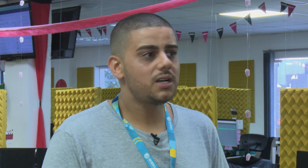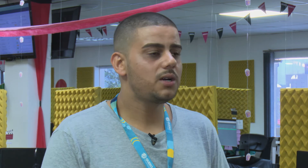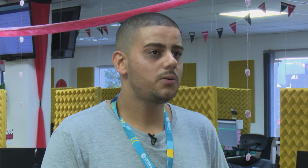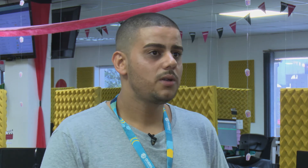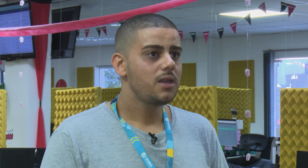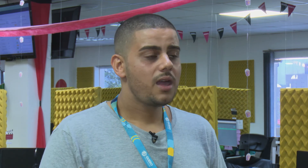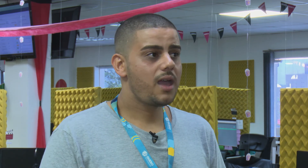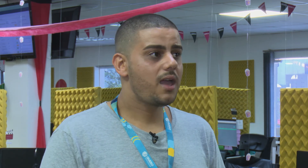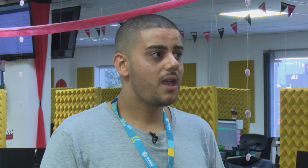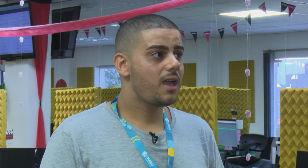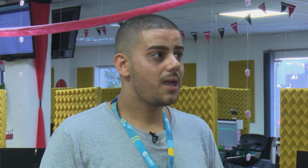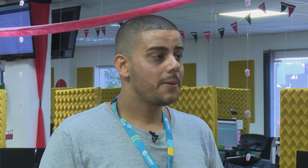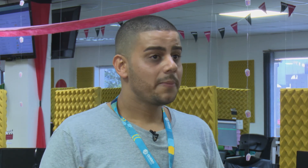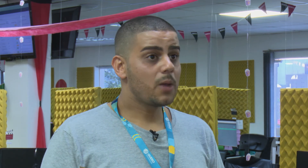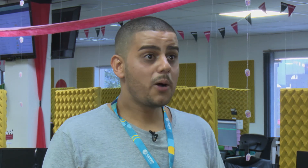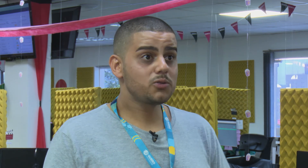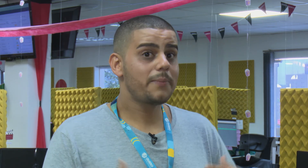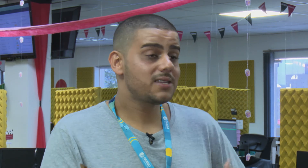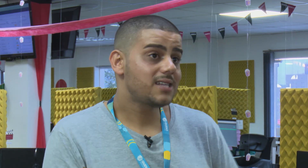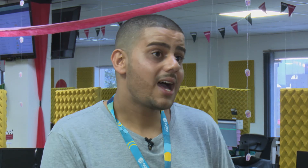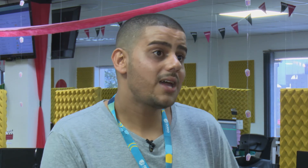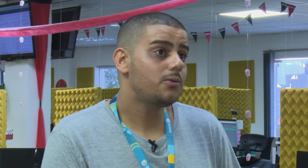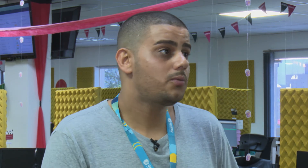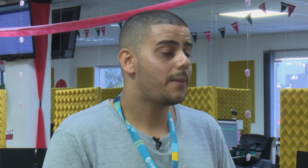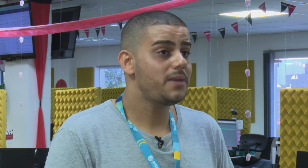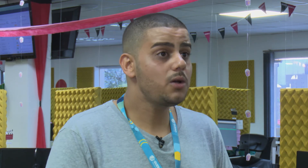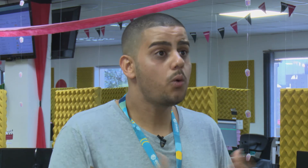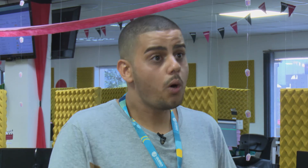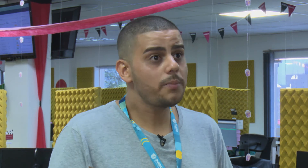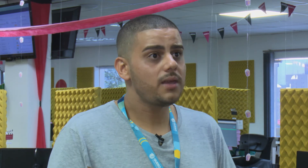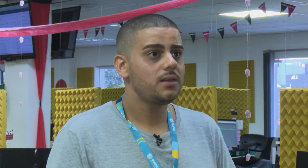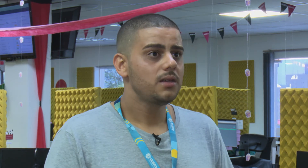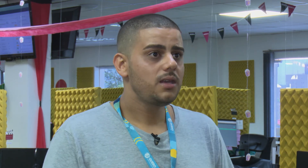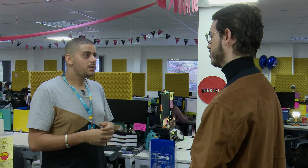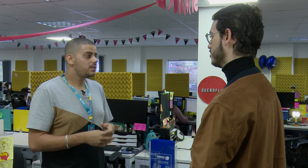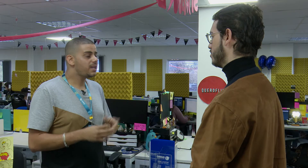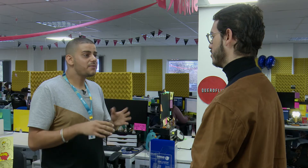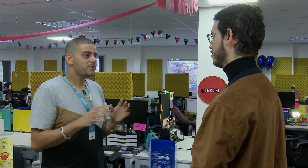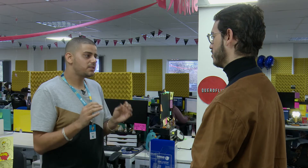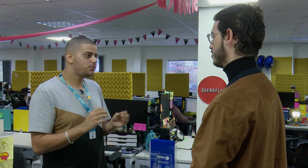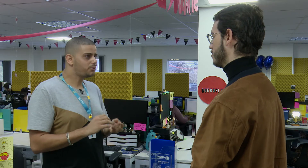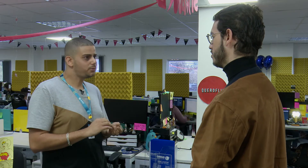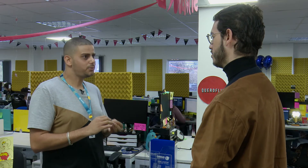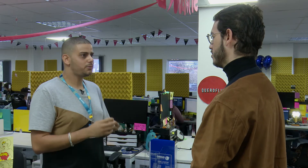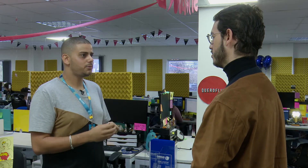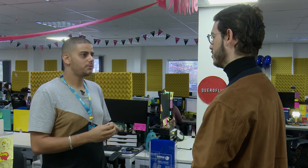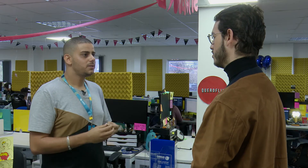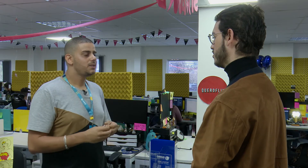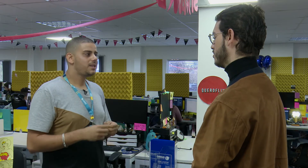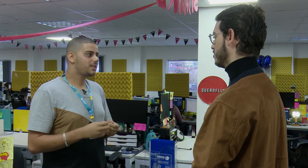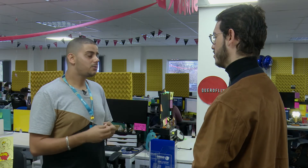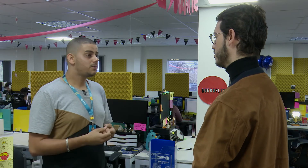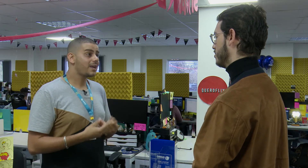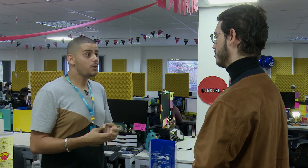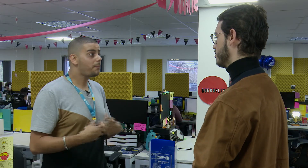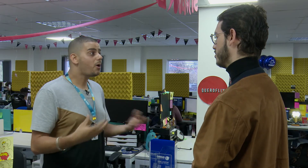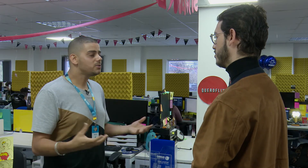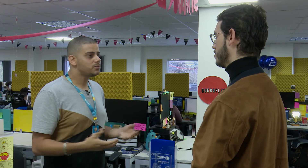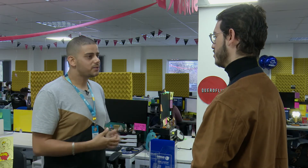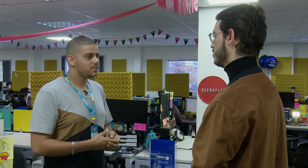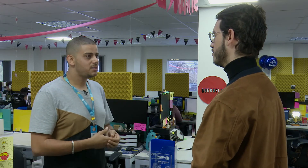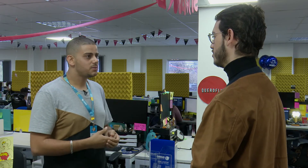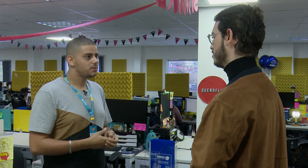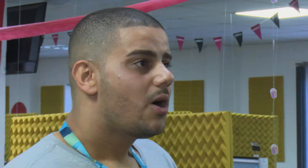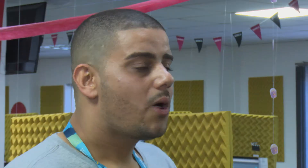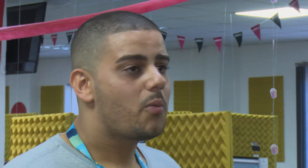ou não? Eu posso abraçar um amigo homem e ninguém vai fazer Então aqui eu